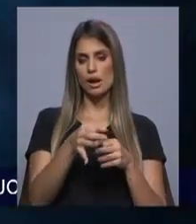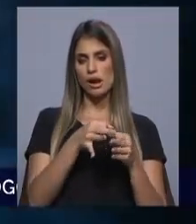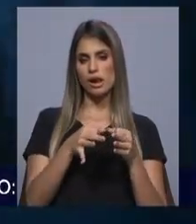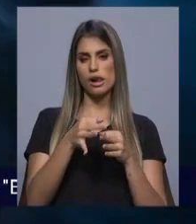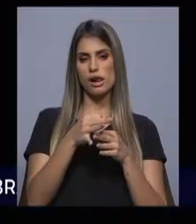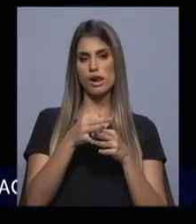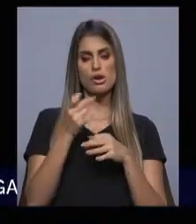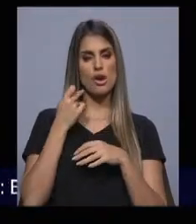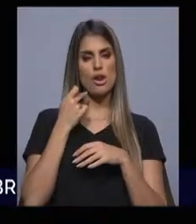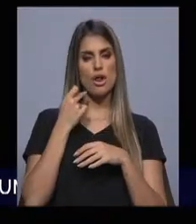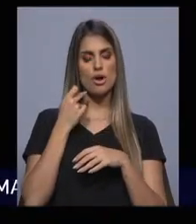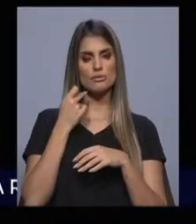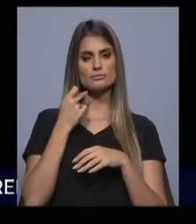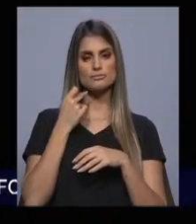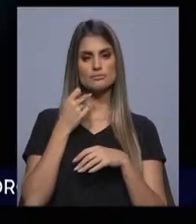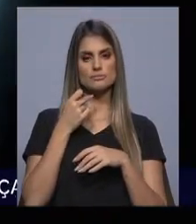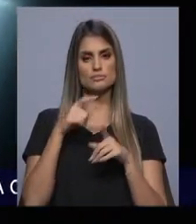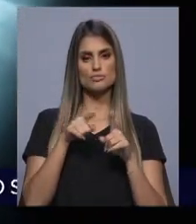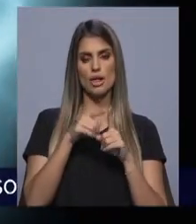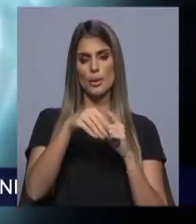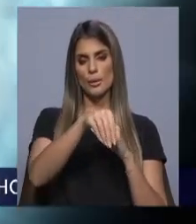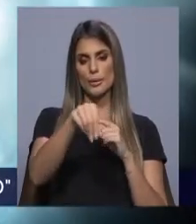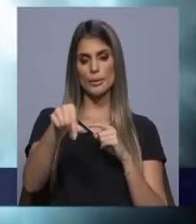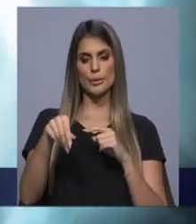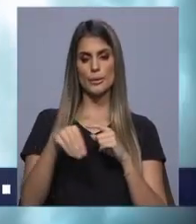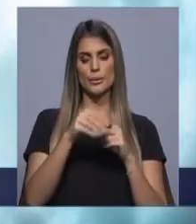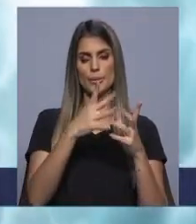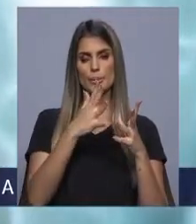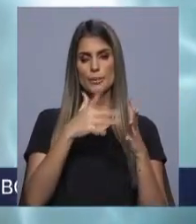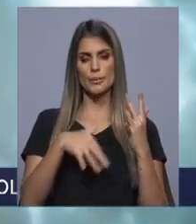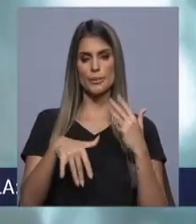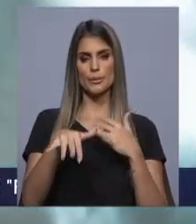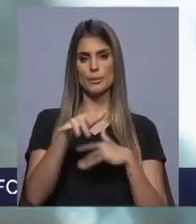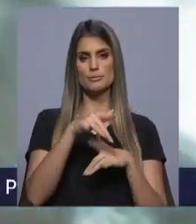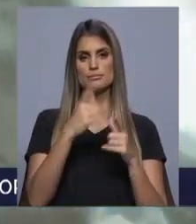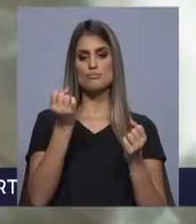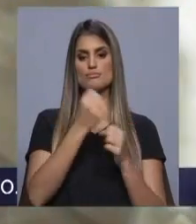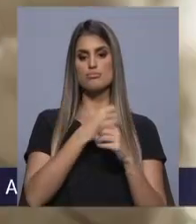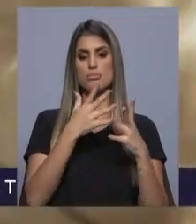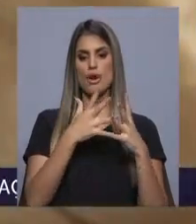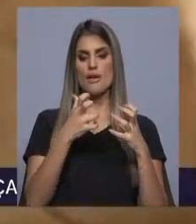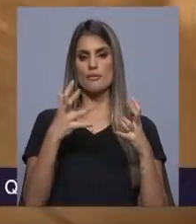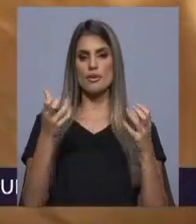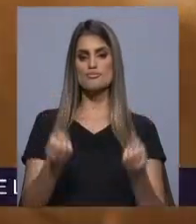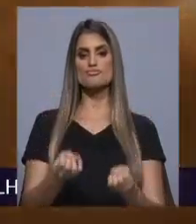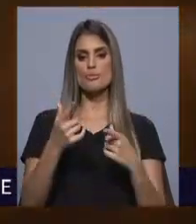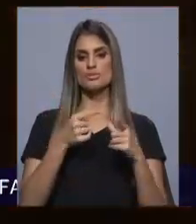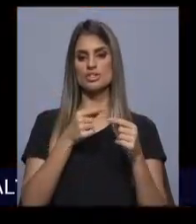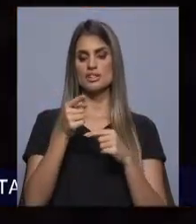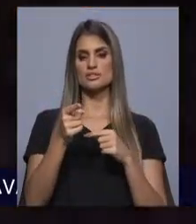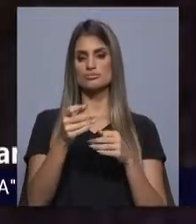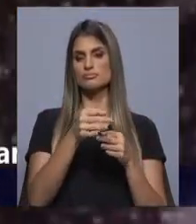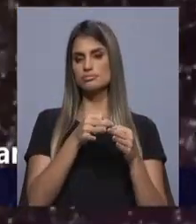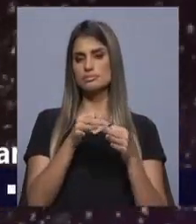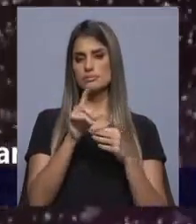de comprimento, grãos de poeira, que, à medida que temos o colapso da nuvem e formam uma estrela, esses grãos de areia